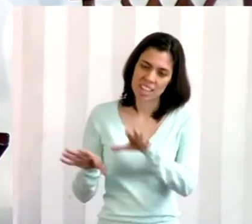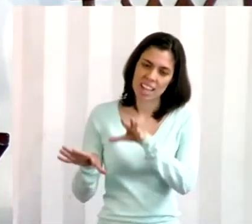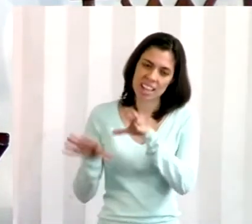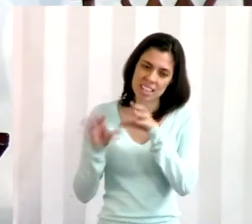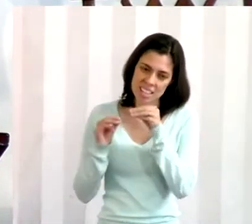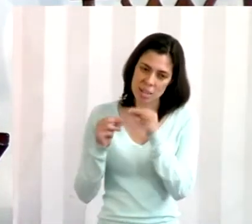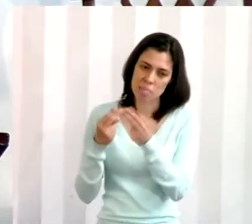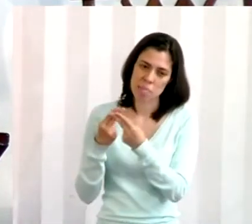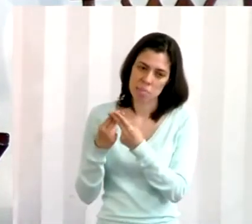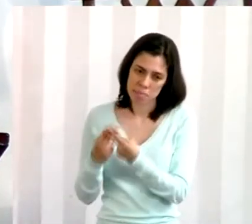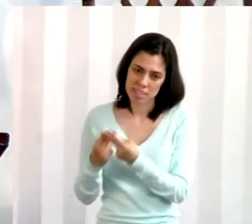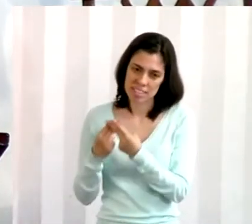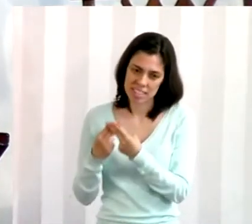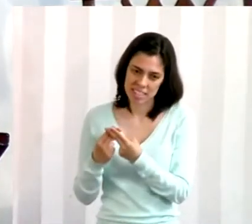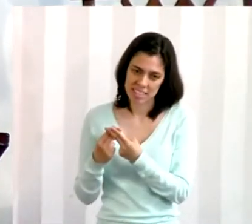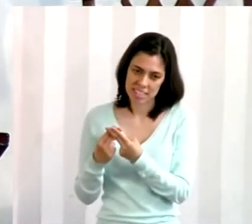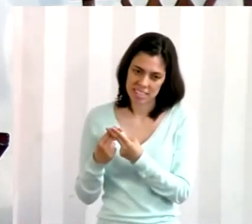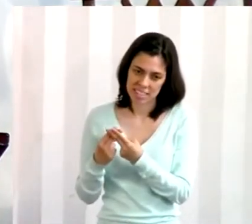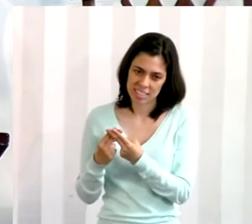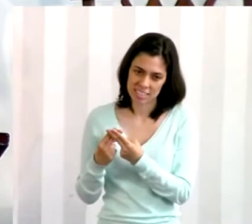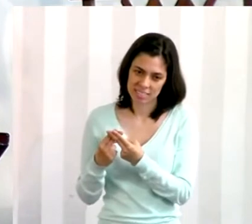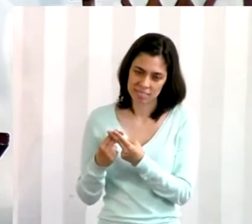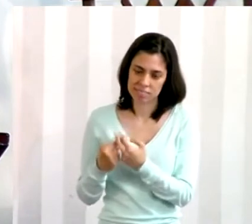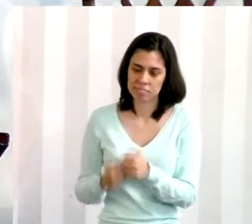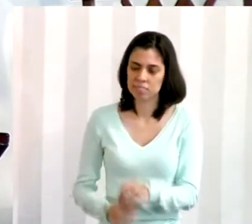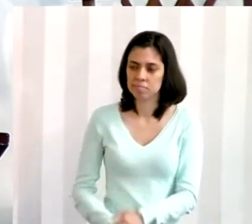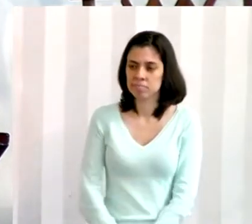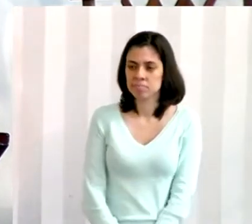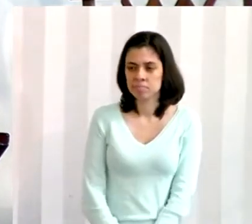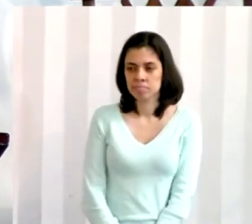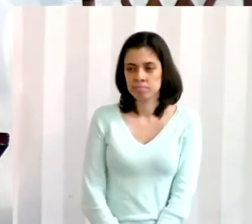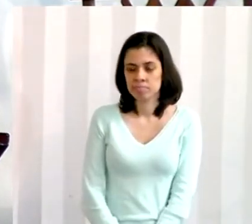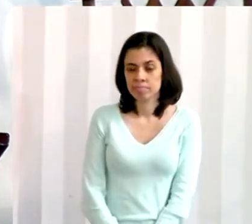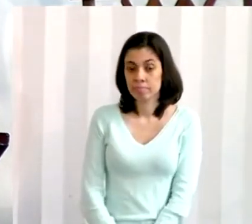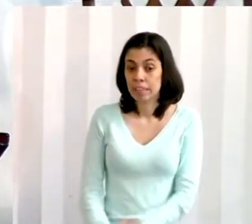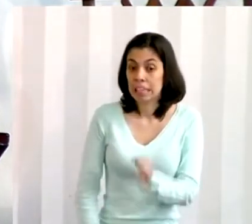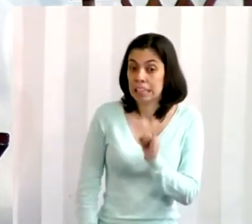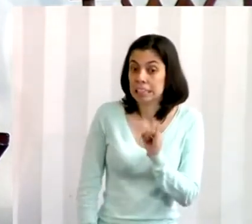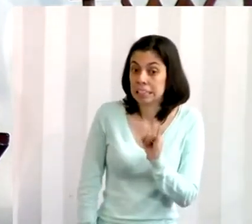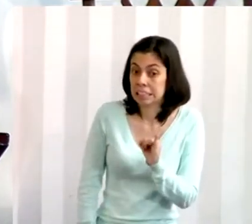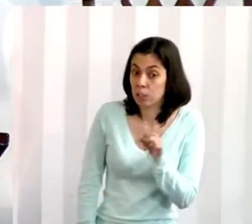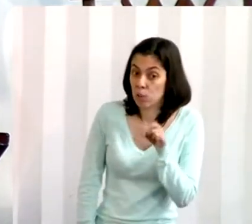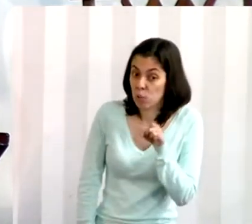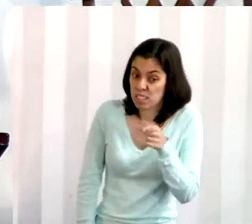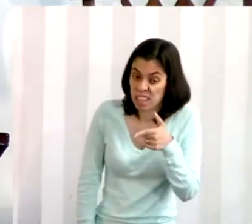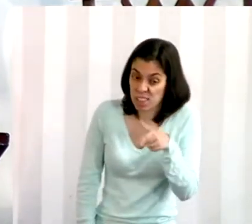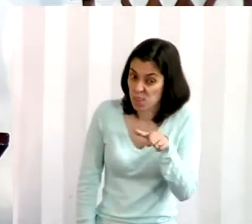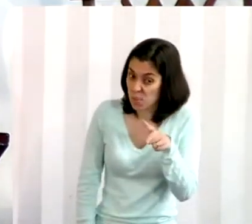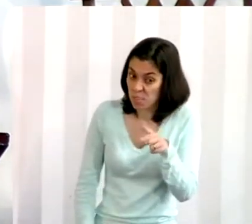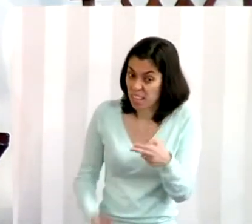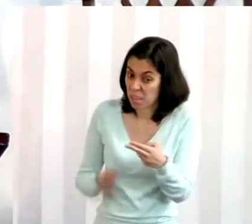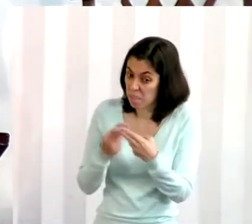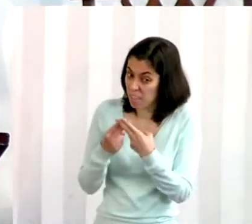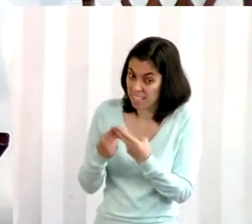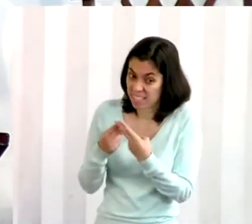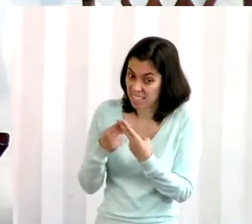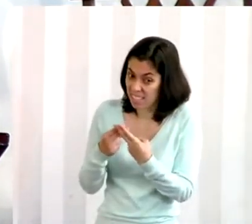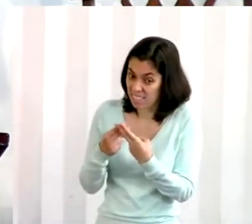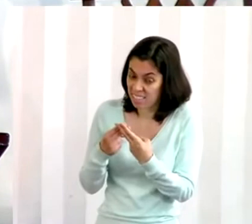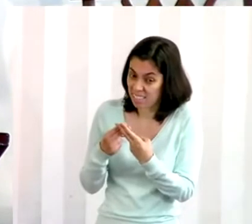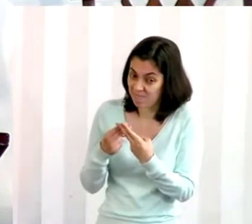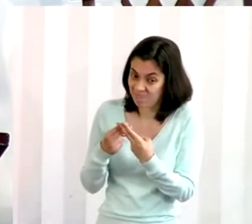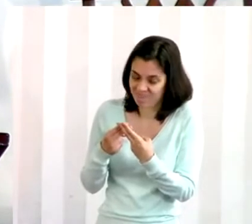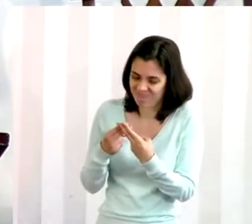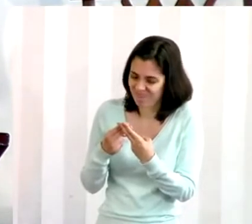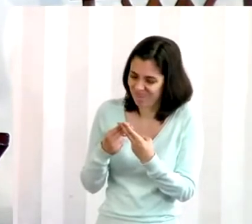outros. Deixa eu falar uma coisa aos impacientes. Quem não tem paciência com o seu próximo, não tem o